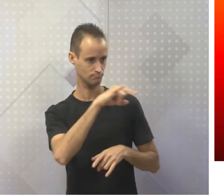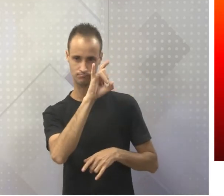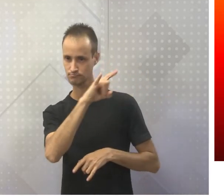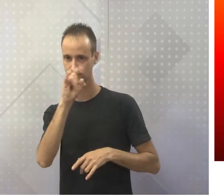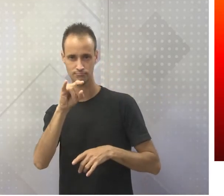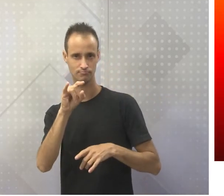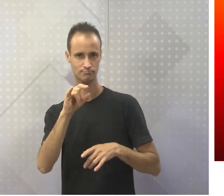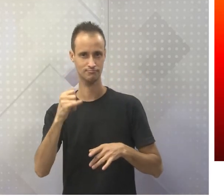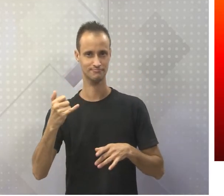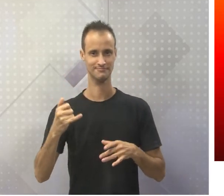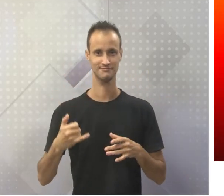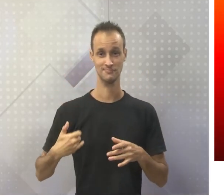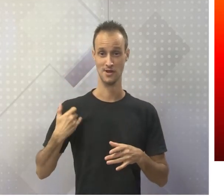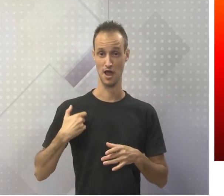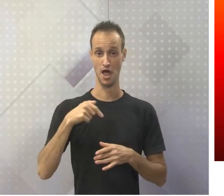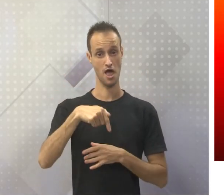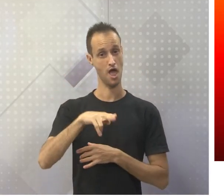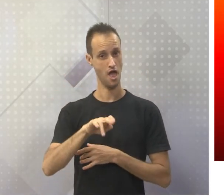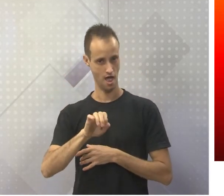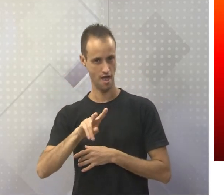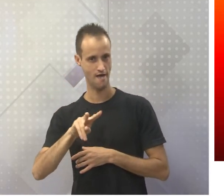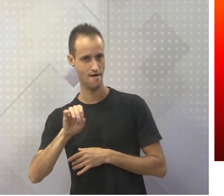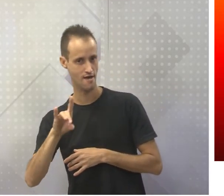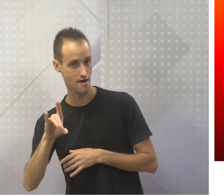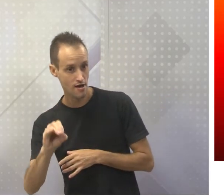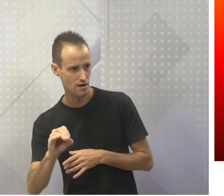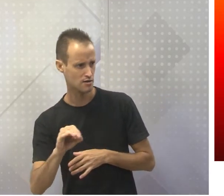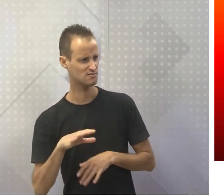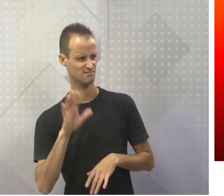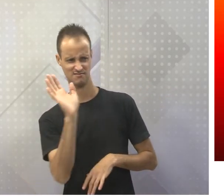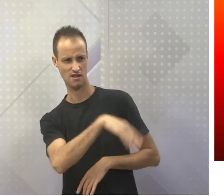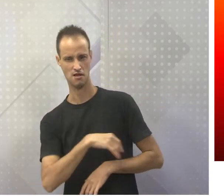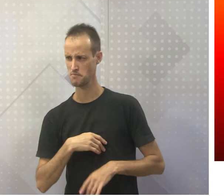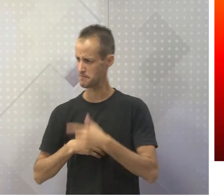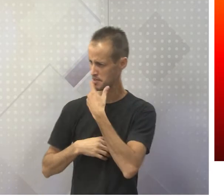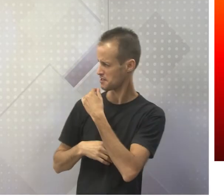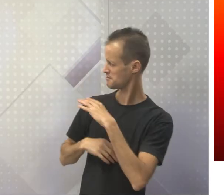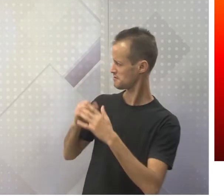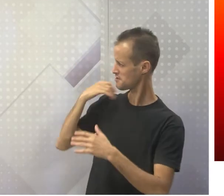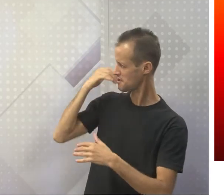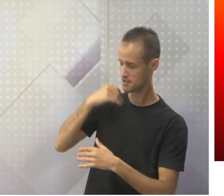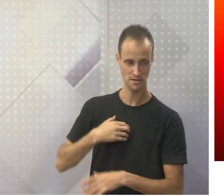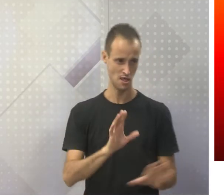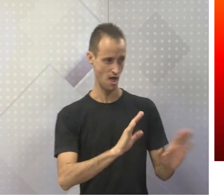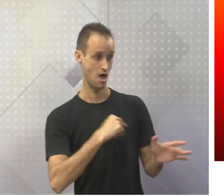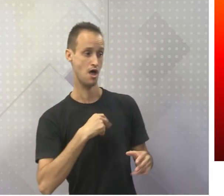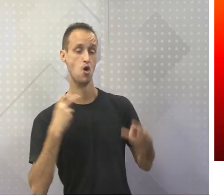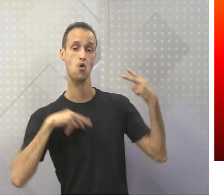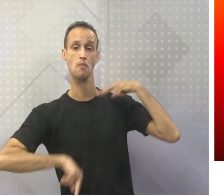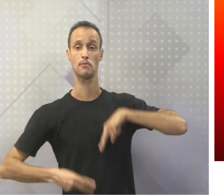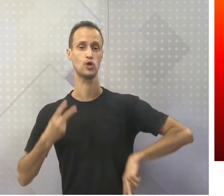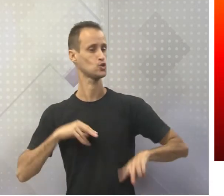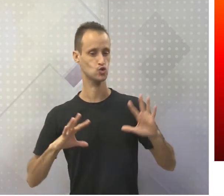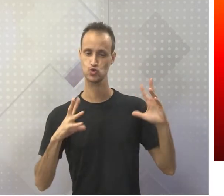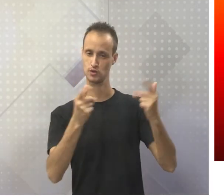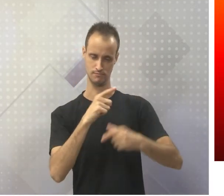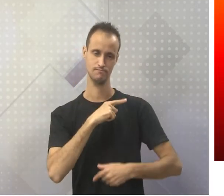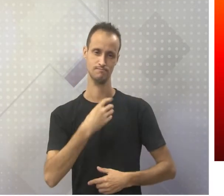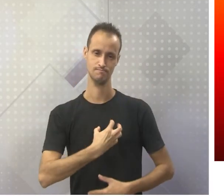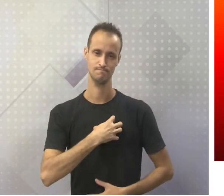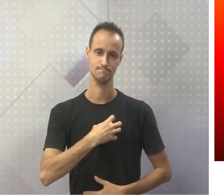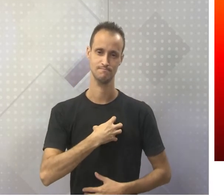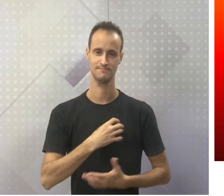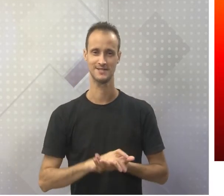de Quevedo. Olha que coisa bonita, não sei o quê. Menino desse safadeza. Não é safadeza, isso é hormônio, tá? Todo mundo faz isso. Se não fizer, tá